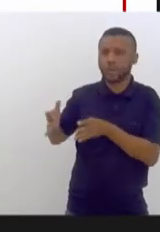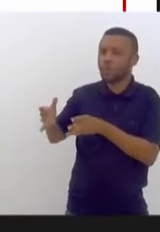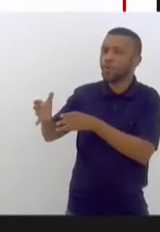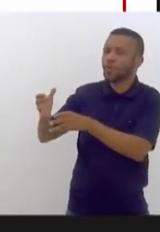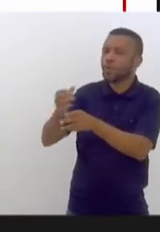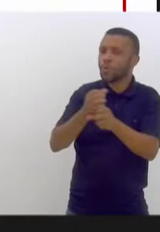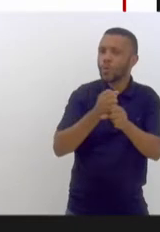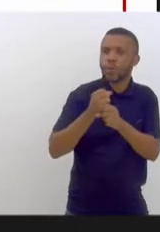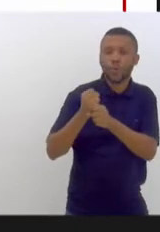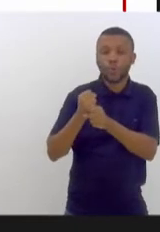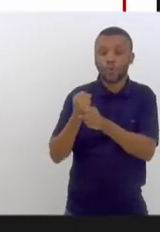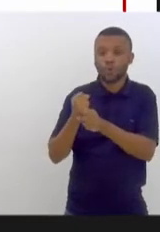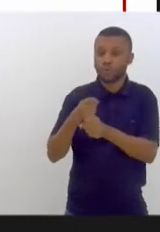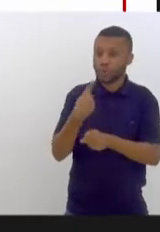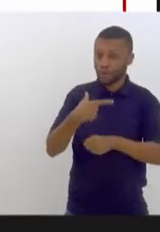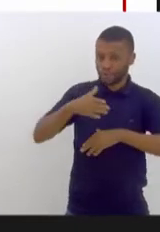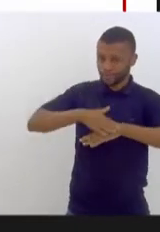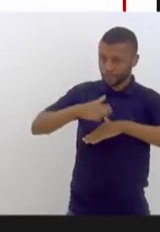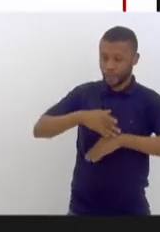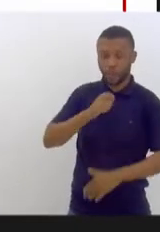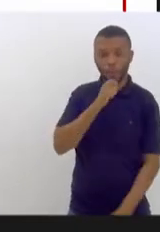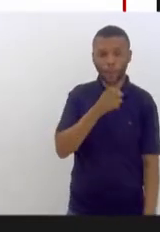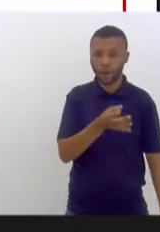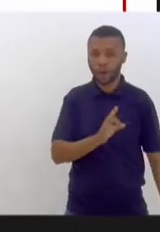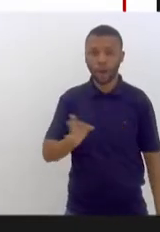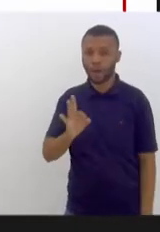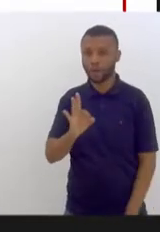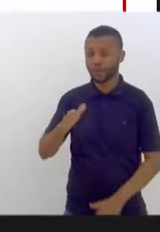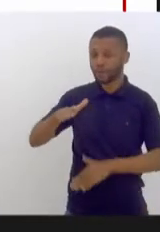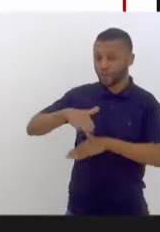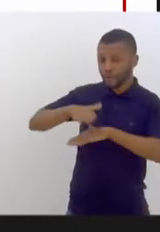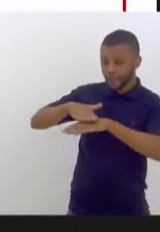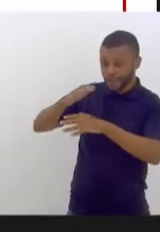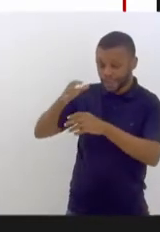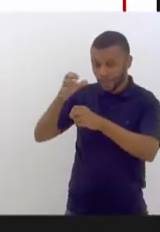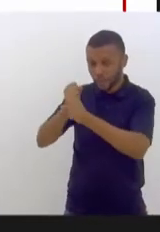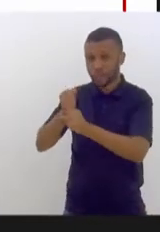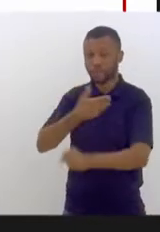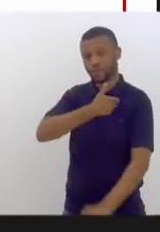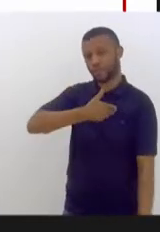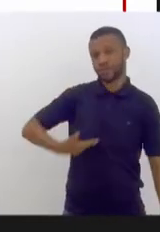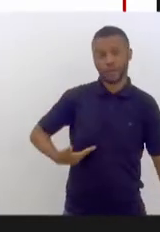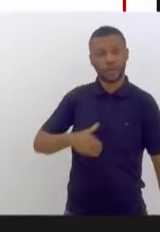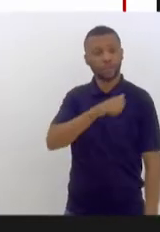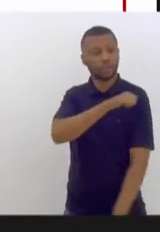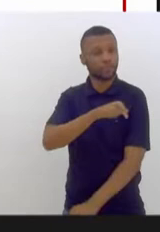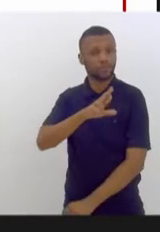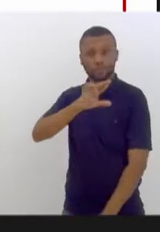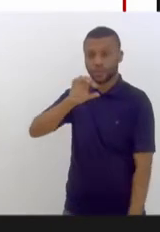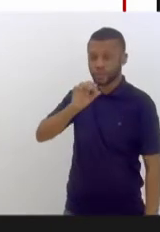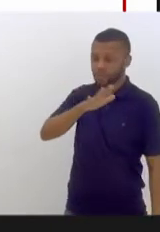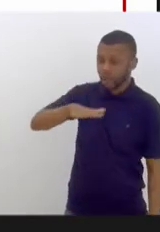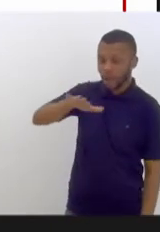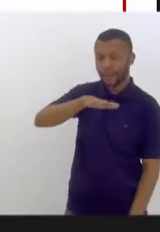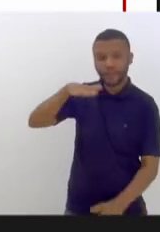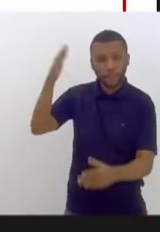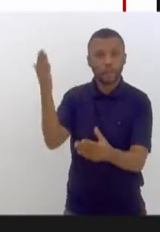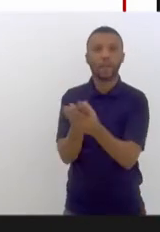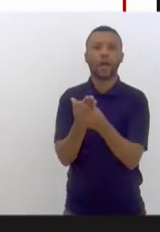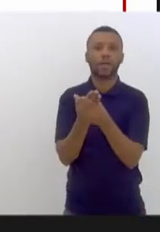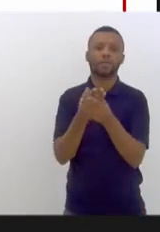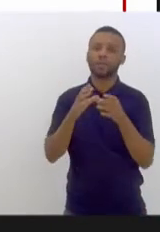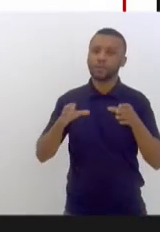conta não fomos nós que fizemos, foi o Estado. O Estado do Rio de Janeiro, no âmbito desse processo, desse grupo